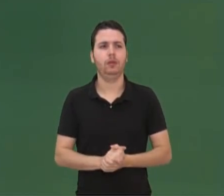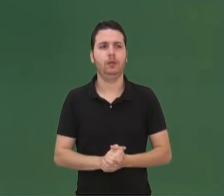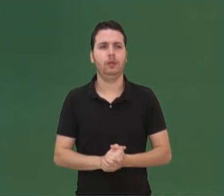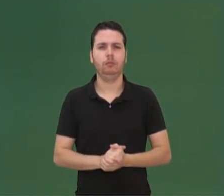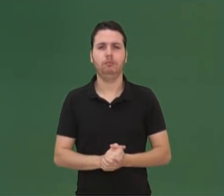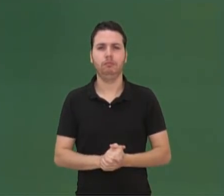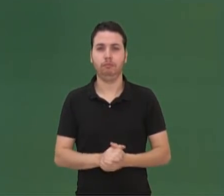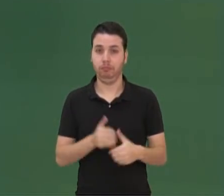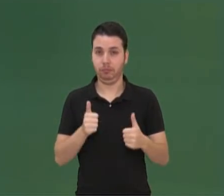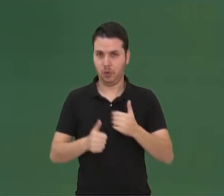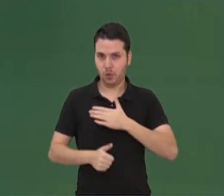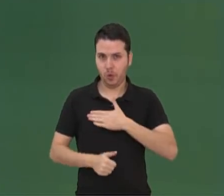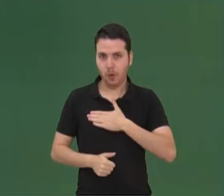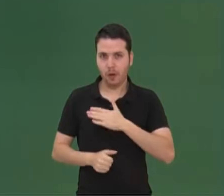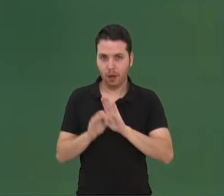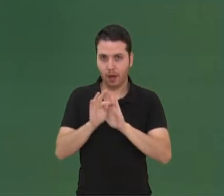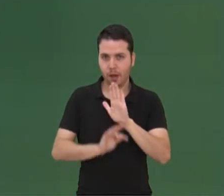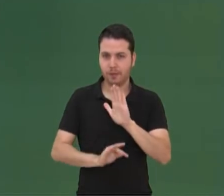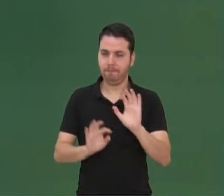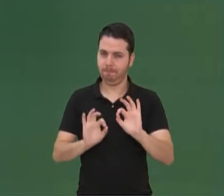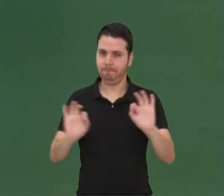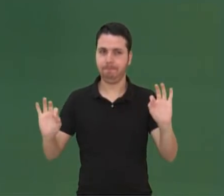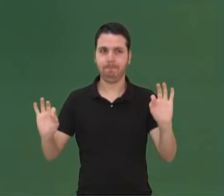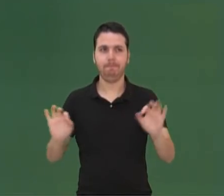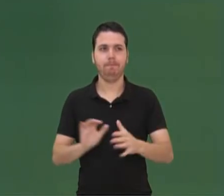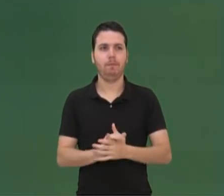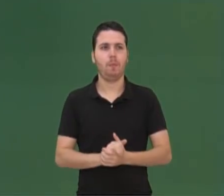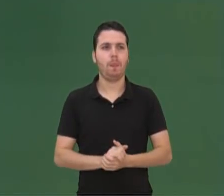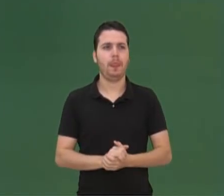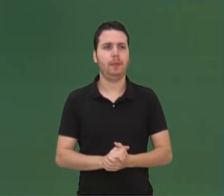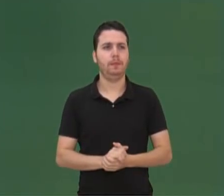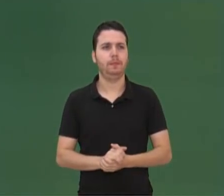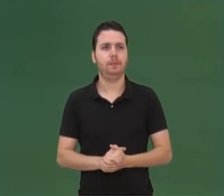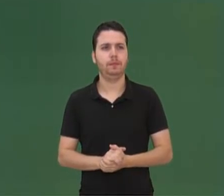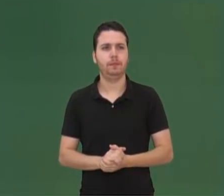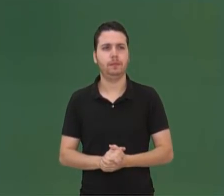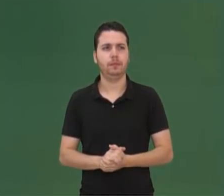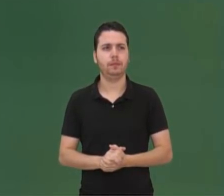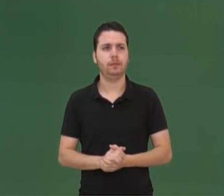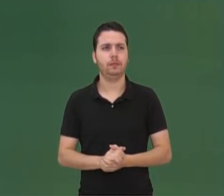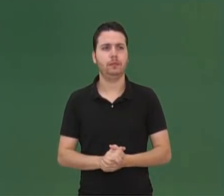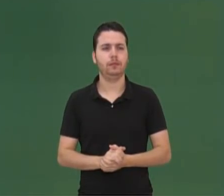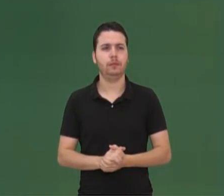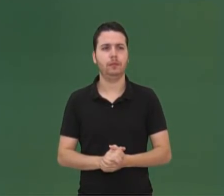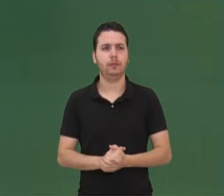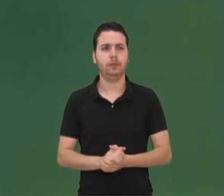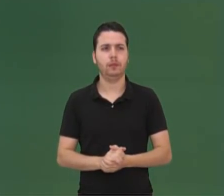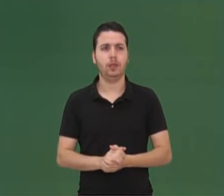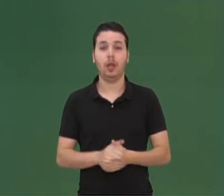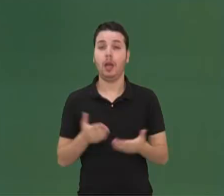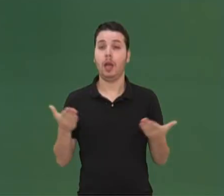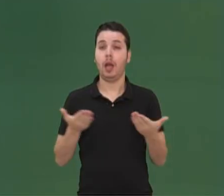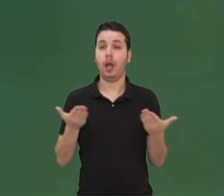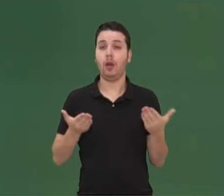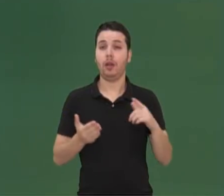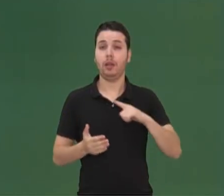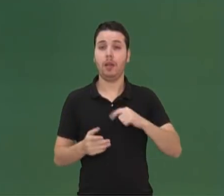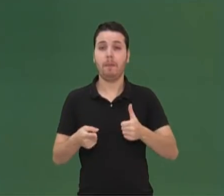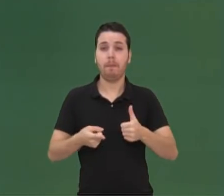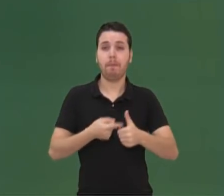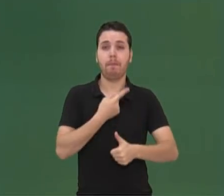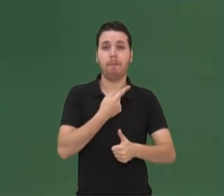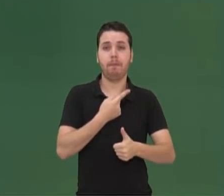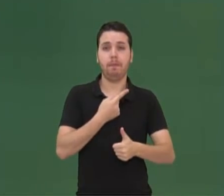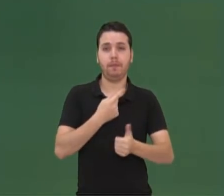Gostou do texto? Ótimo. Nosso finalzinho. Temos, portanto, agora o nosso